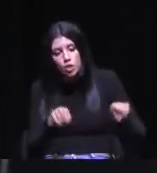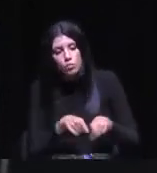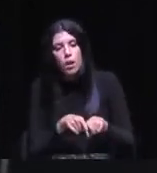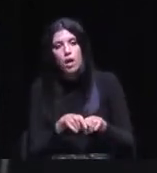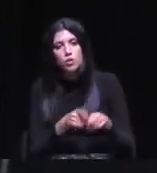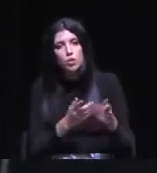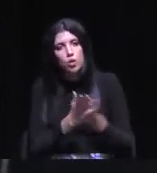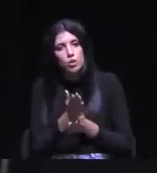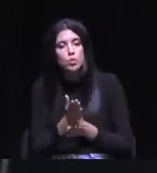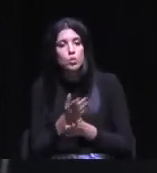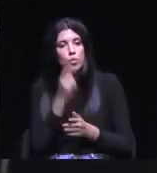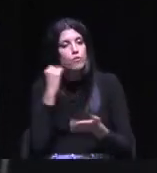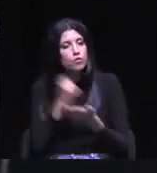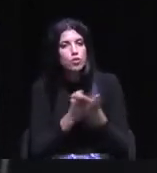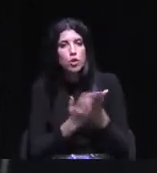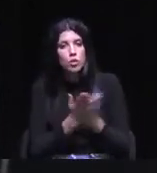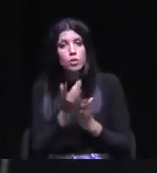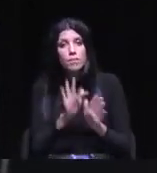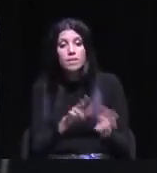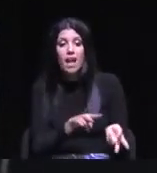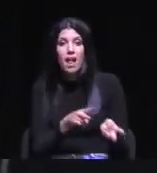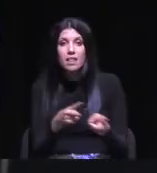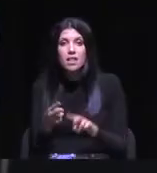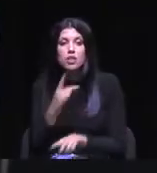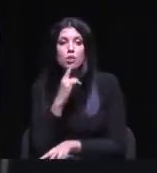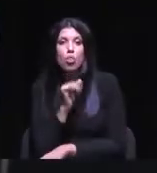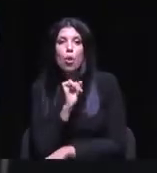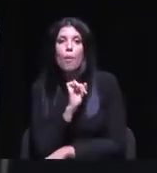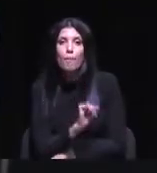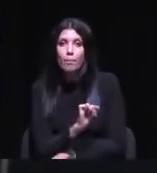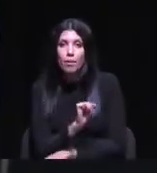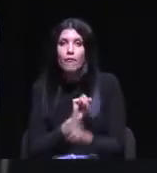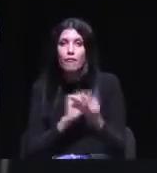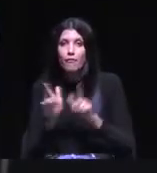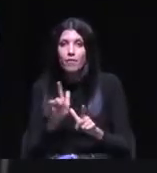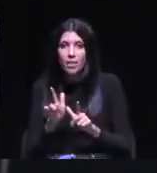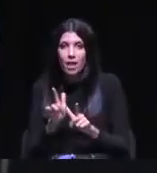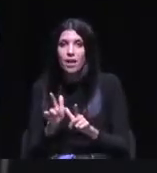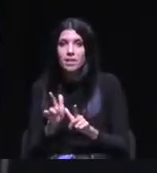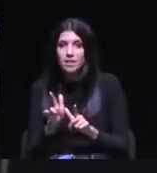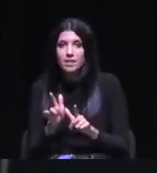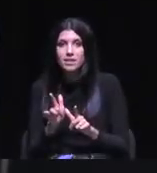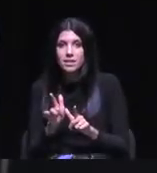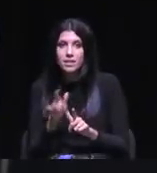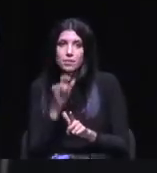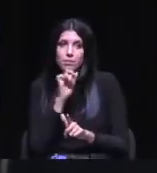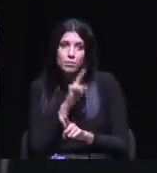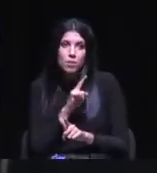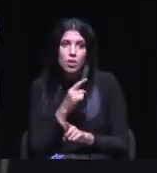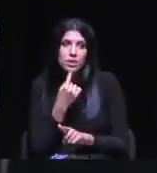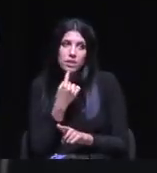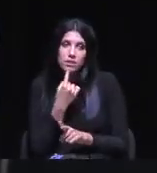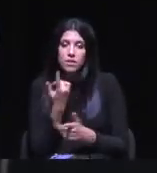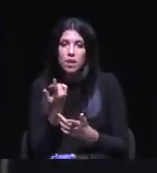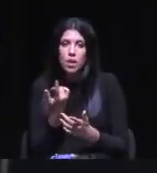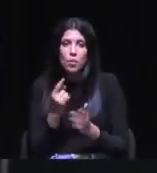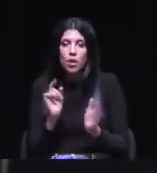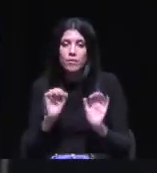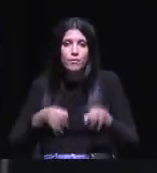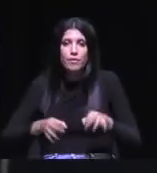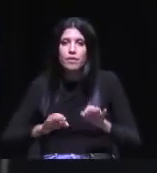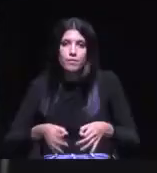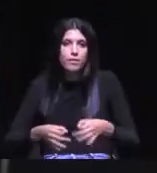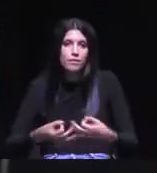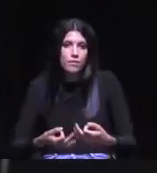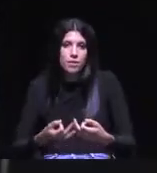trabalhadores, mas a verdade é que a alteração do nome da Livraria Barata poderá significar um ponto final na